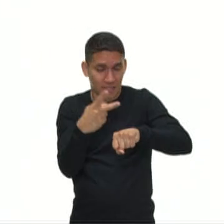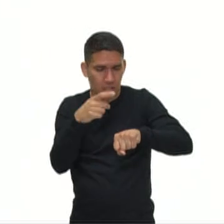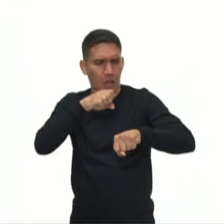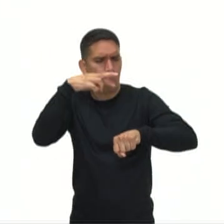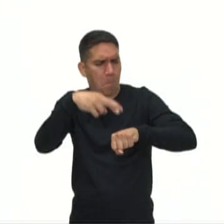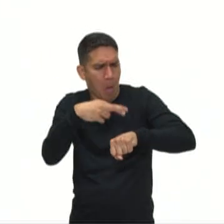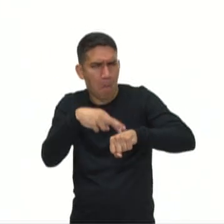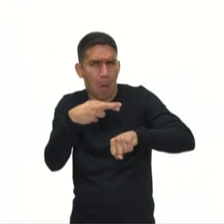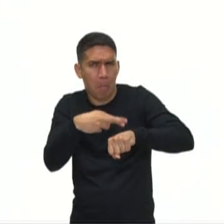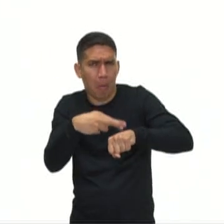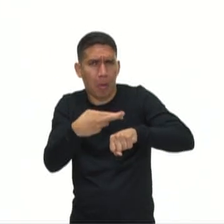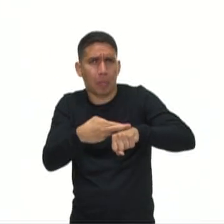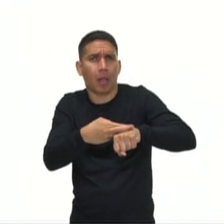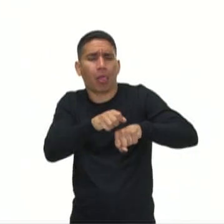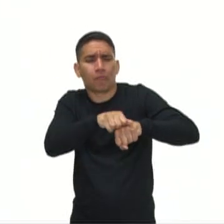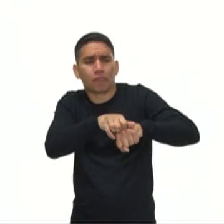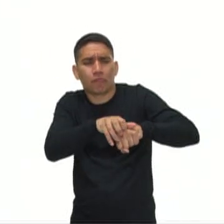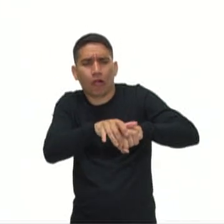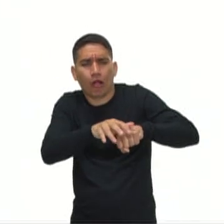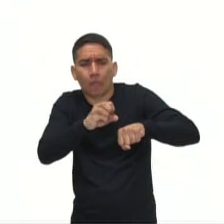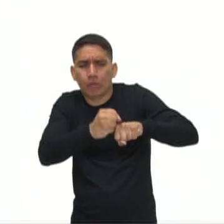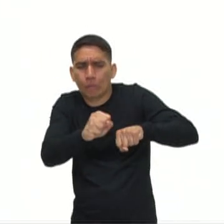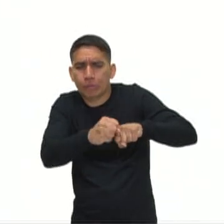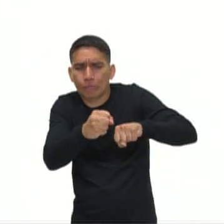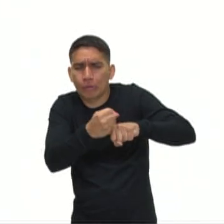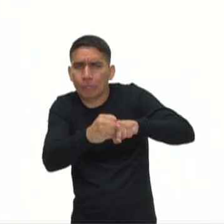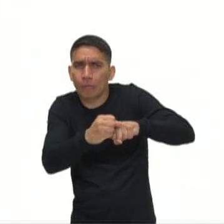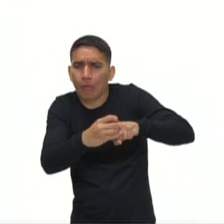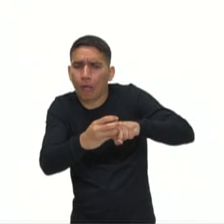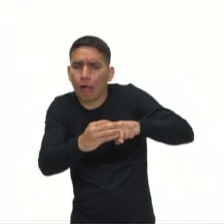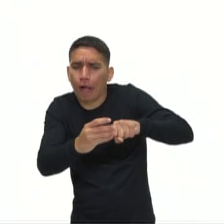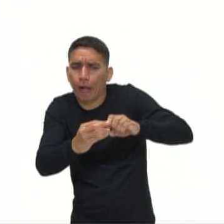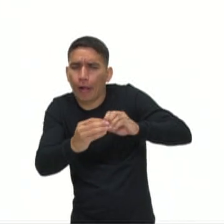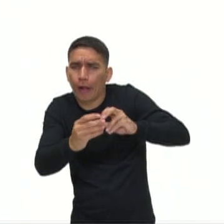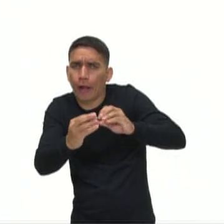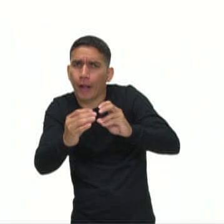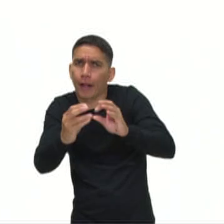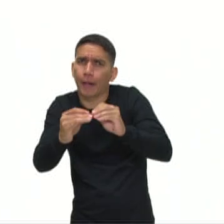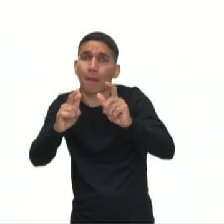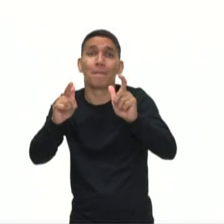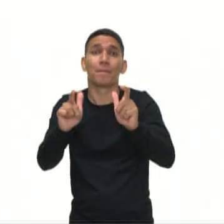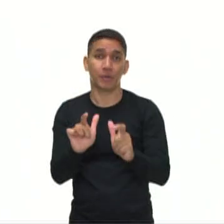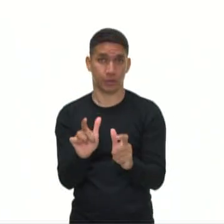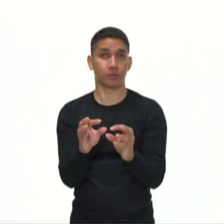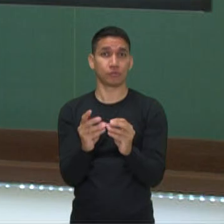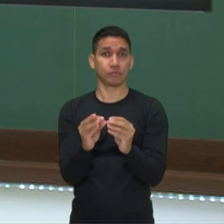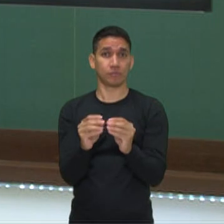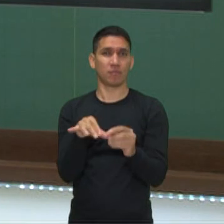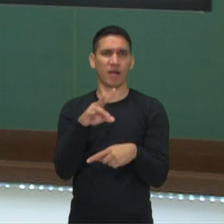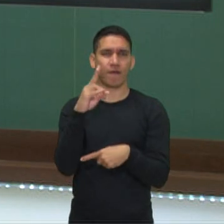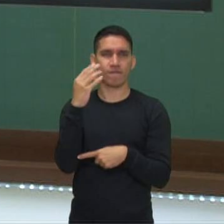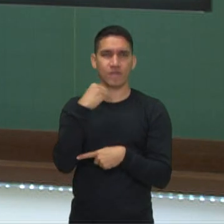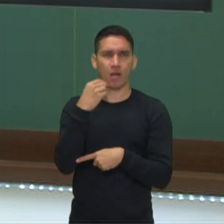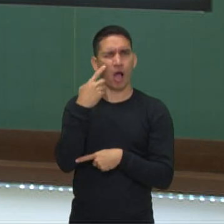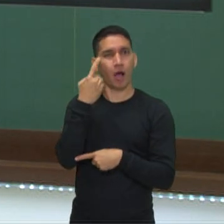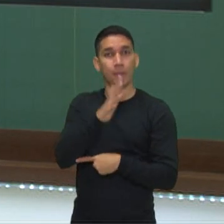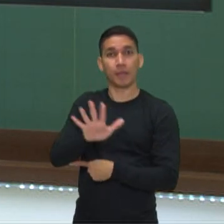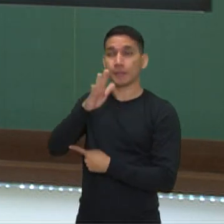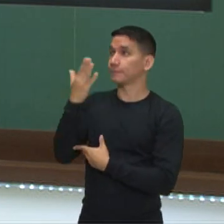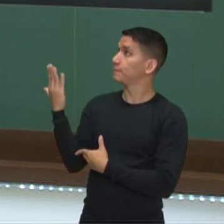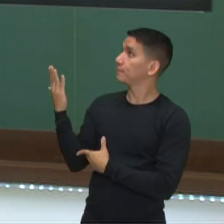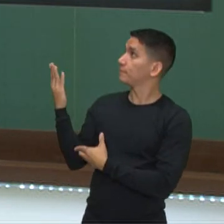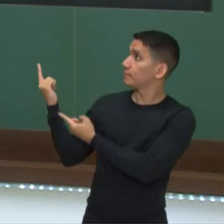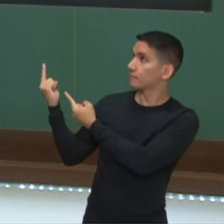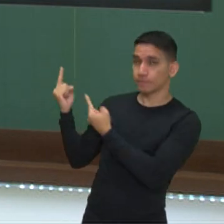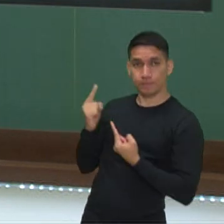pedaços menores, em fragmentos, em material menos resistente. Repare nessa imagem, da